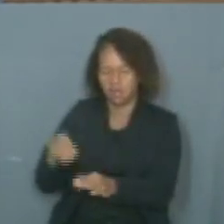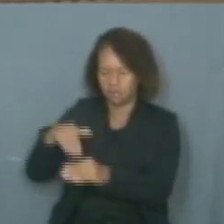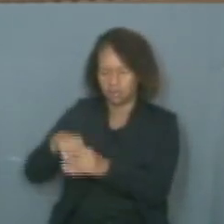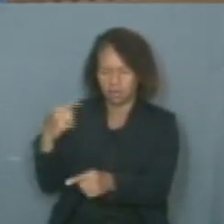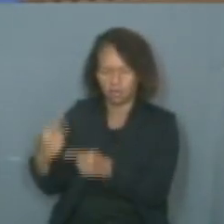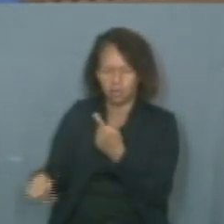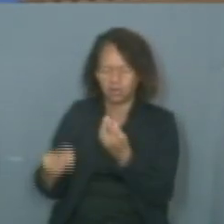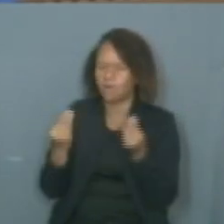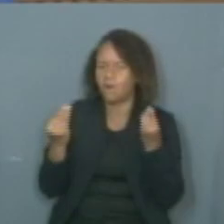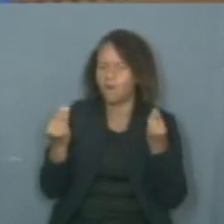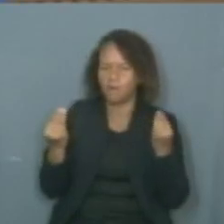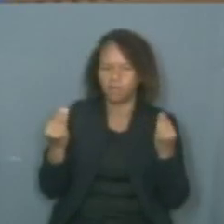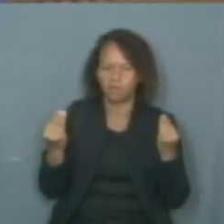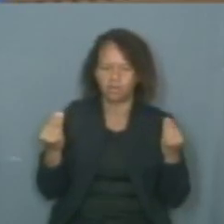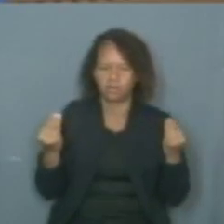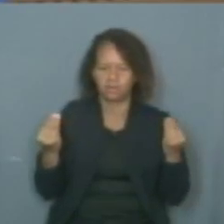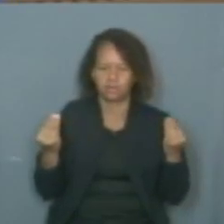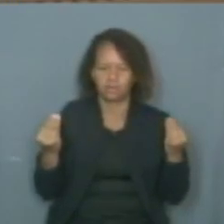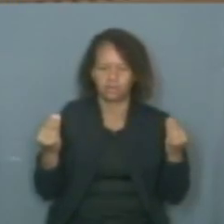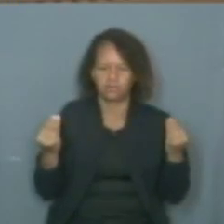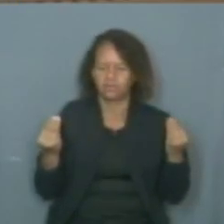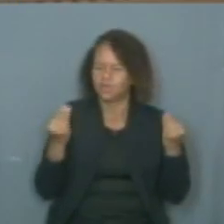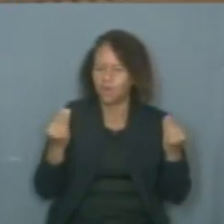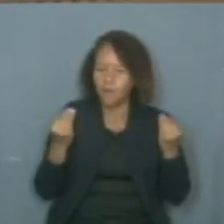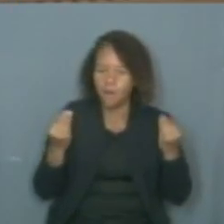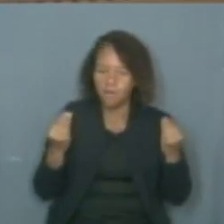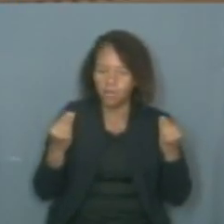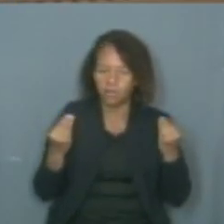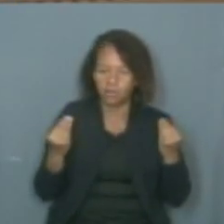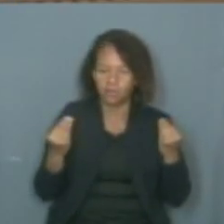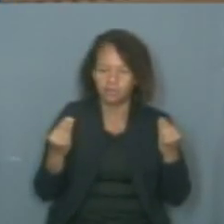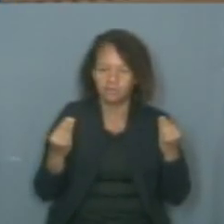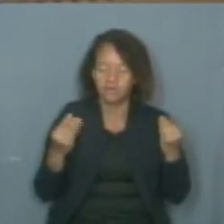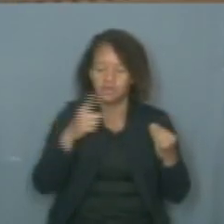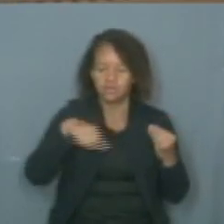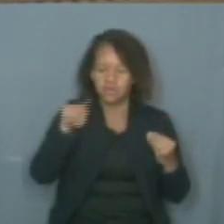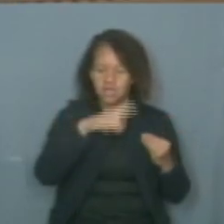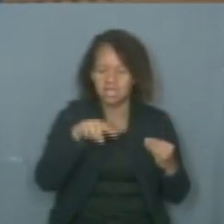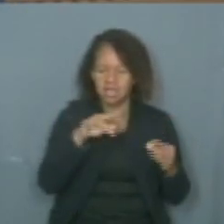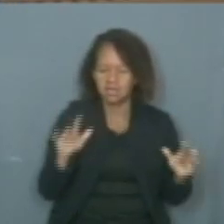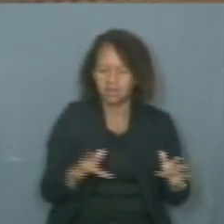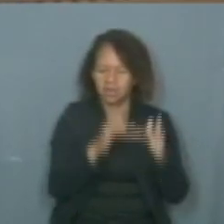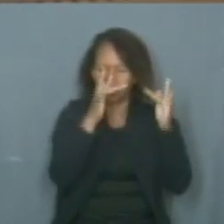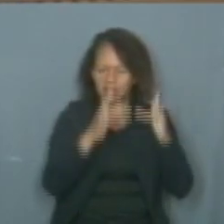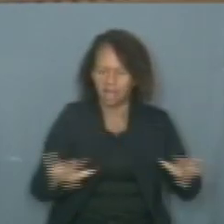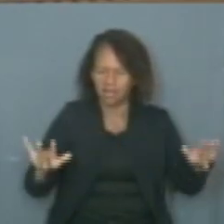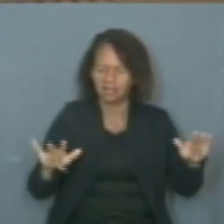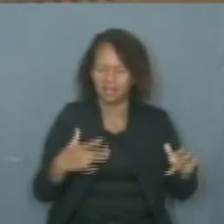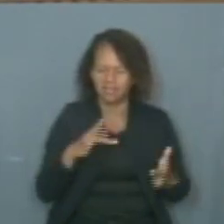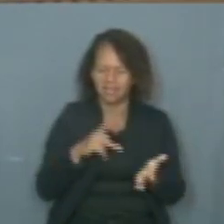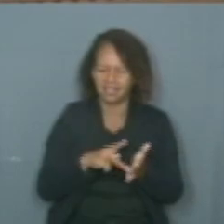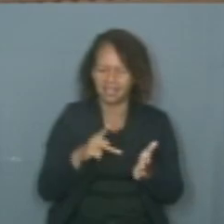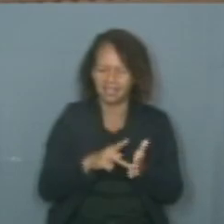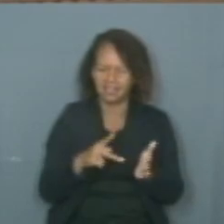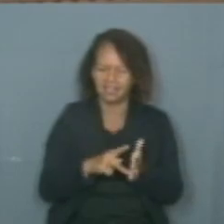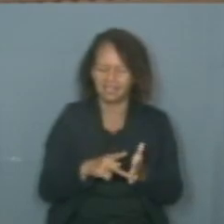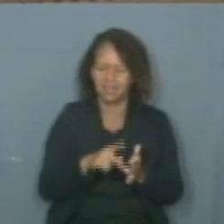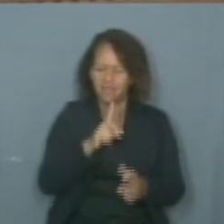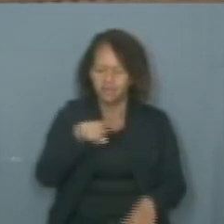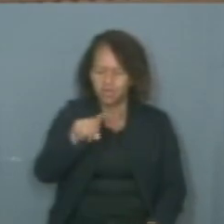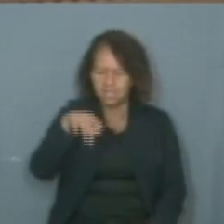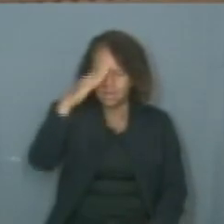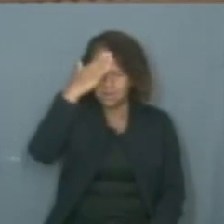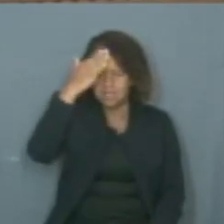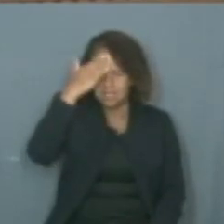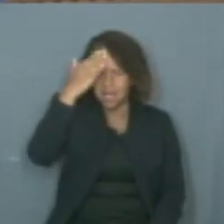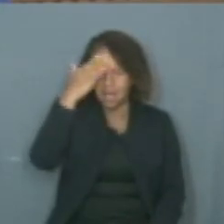contra. Como assim? Como assim? Vocês são desconectados da realidade. Você não sabe